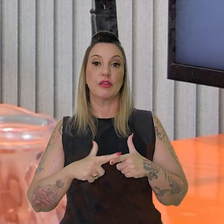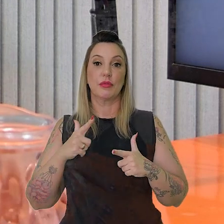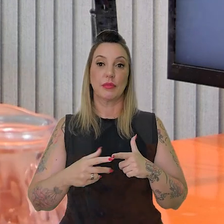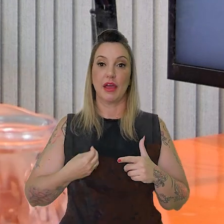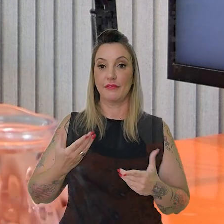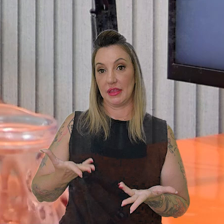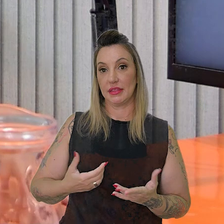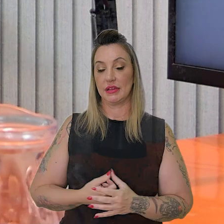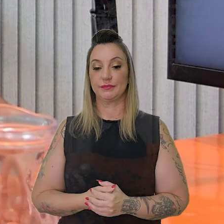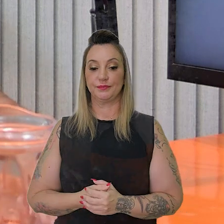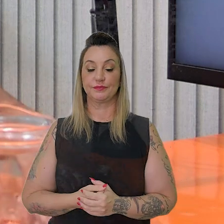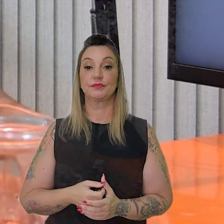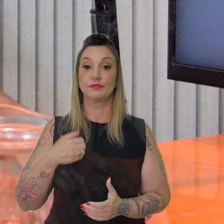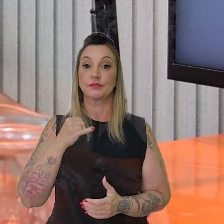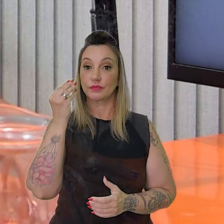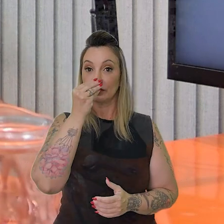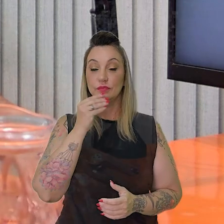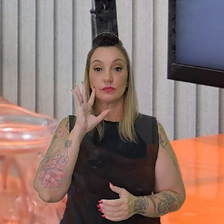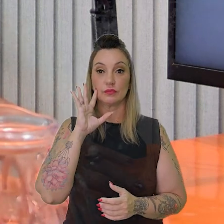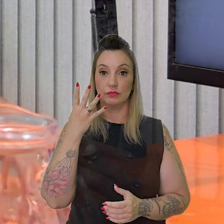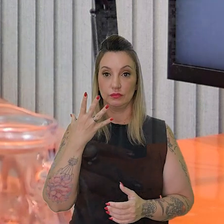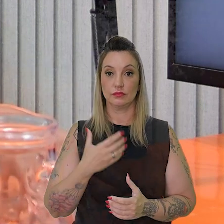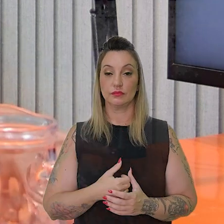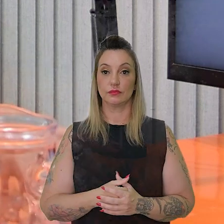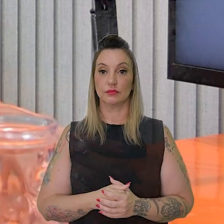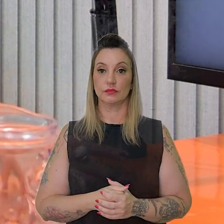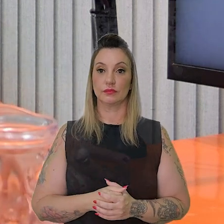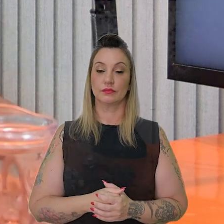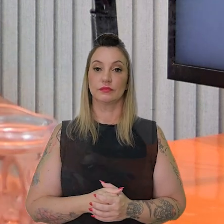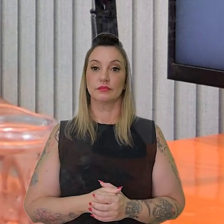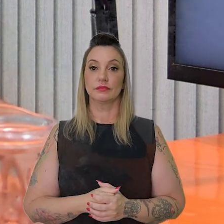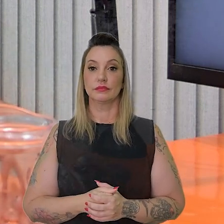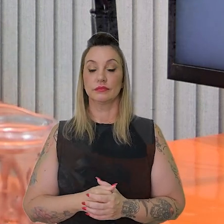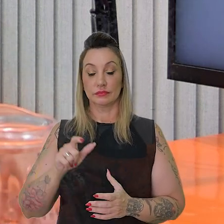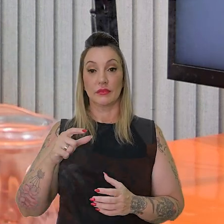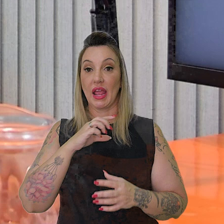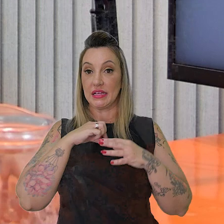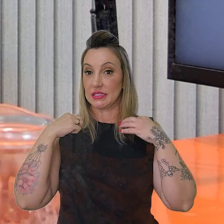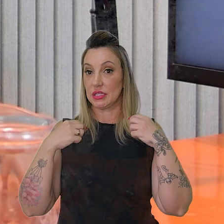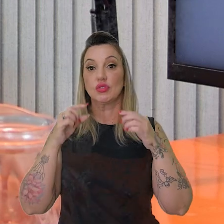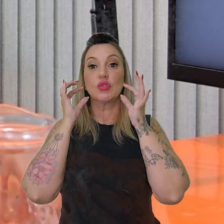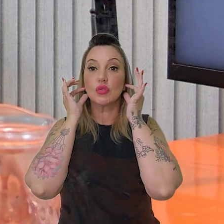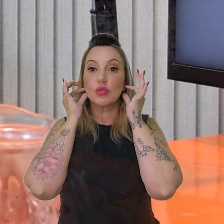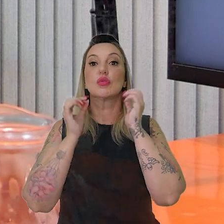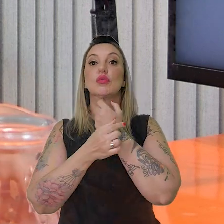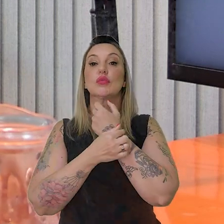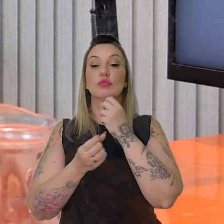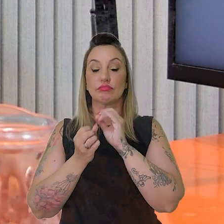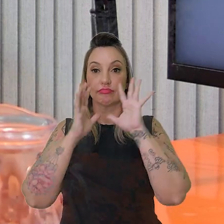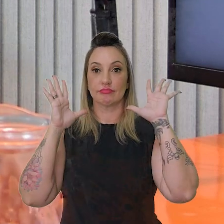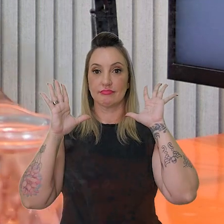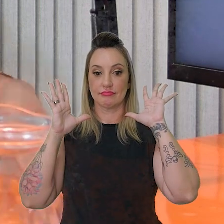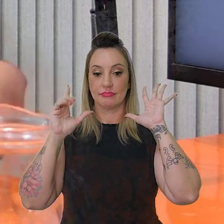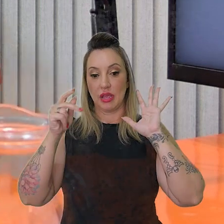Resolver isso como se uma maquiagem fosse Resolver isso né esses acessórios eles têm